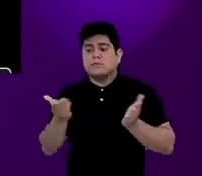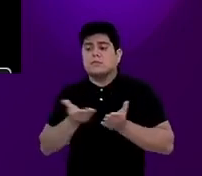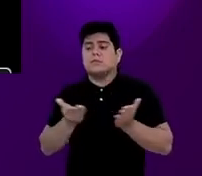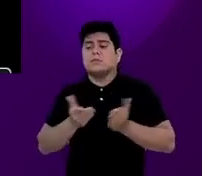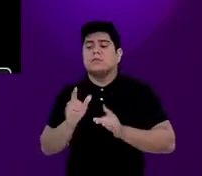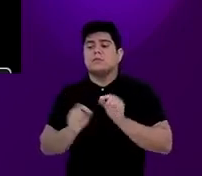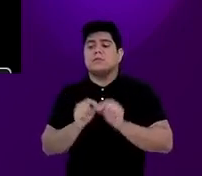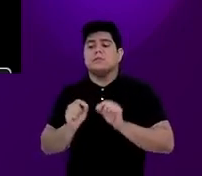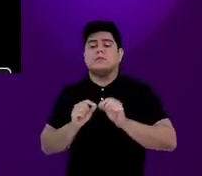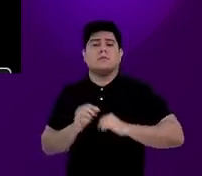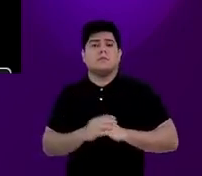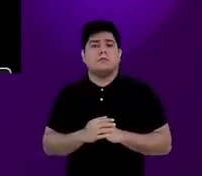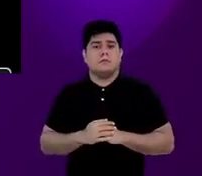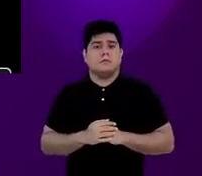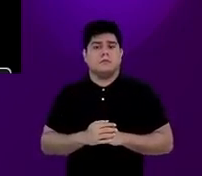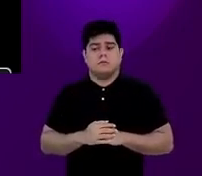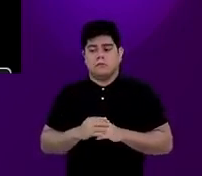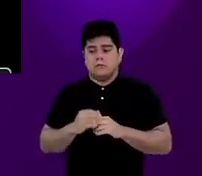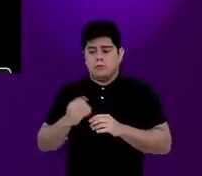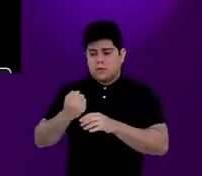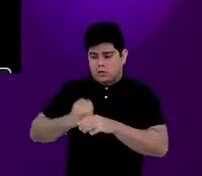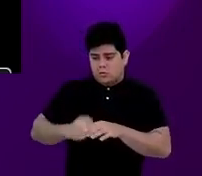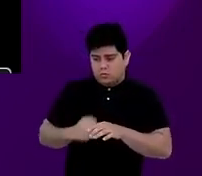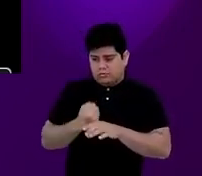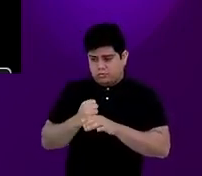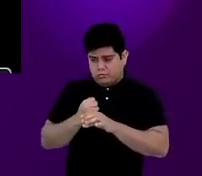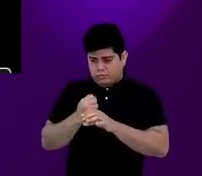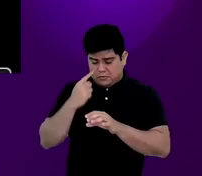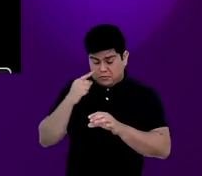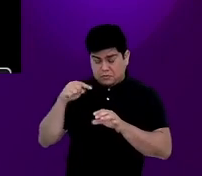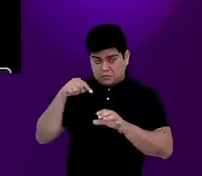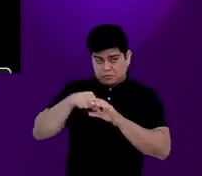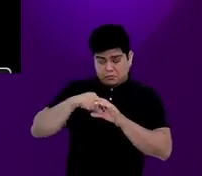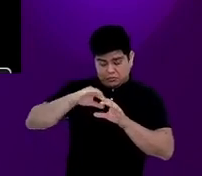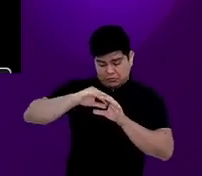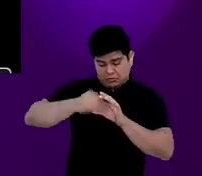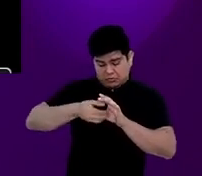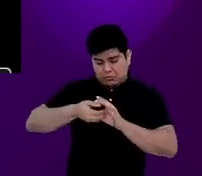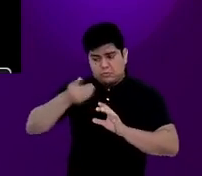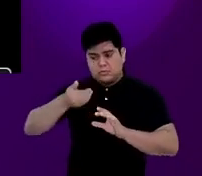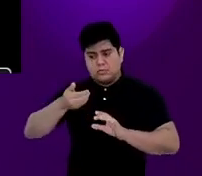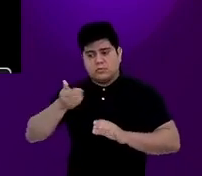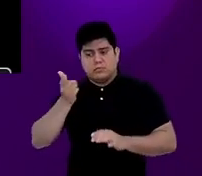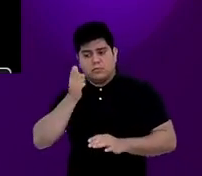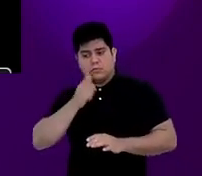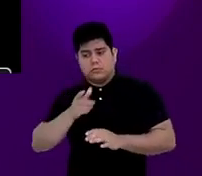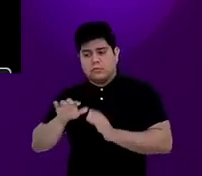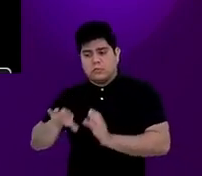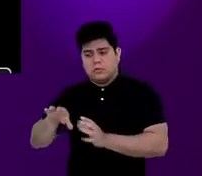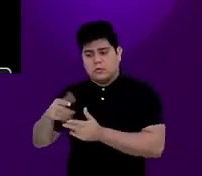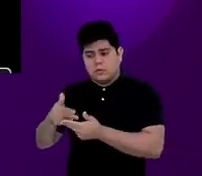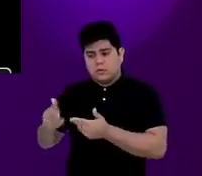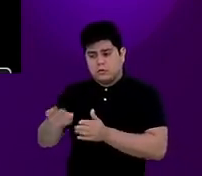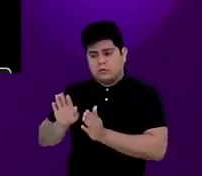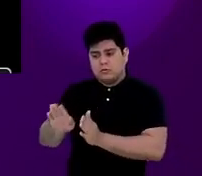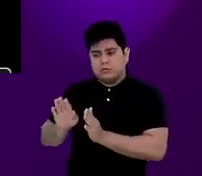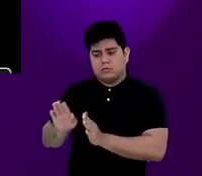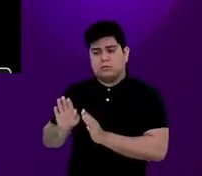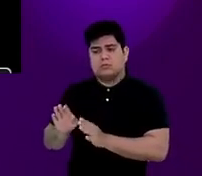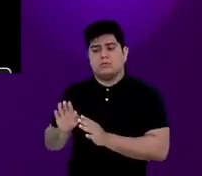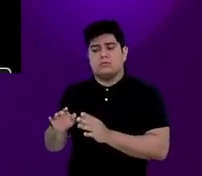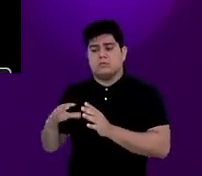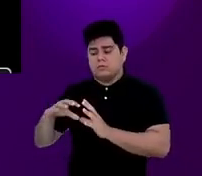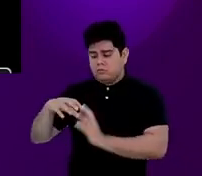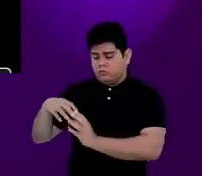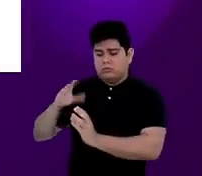o advento da ultrassonografia transoperatória, fazer uma enucleação dessas massas e preservar esses órgãos